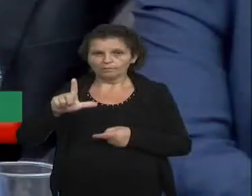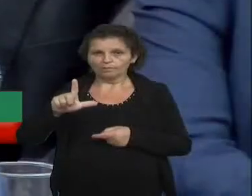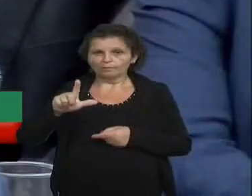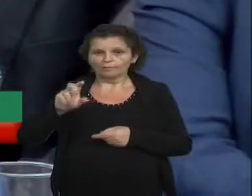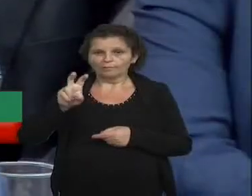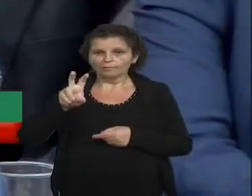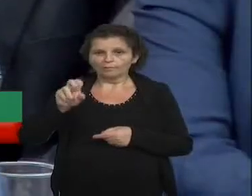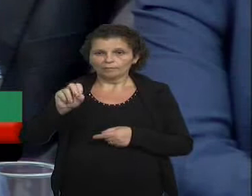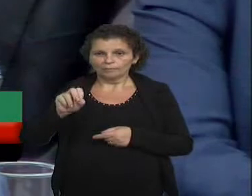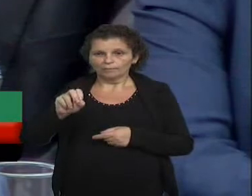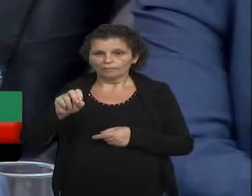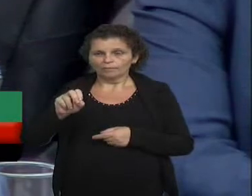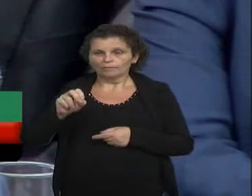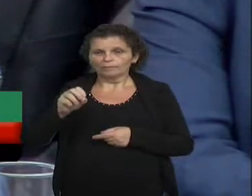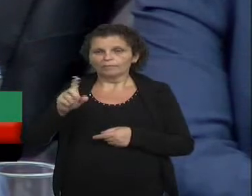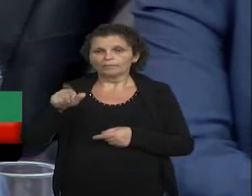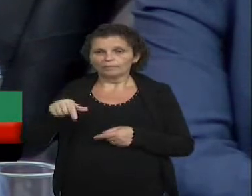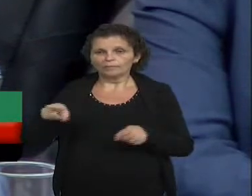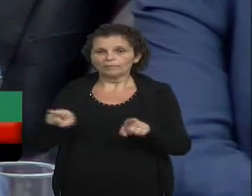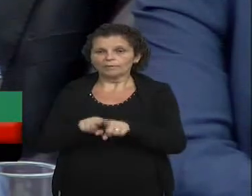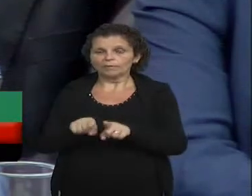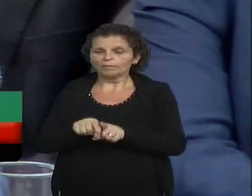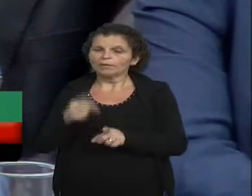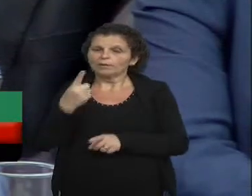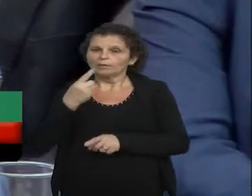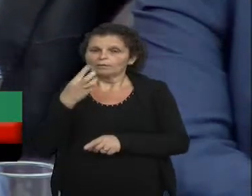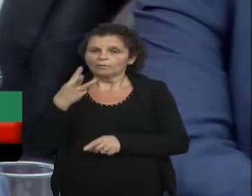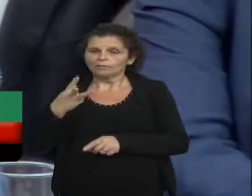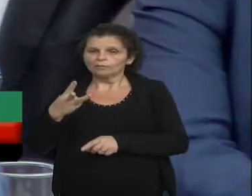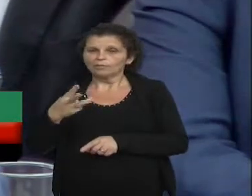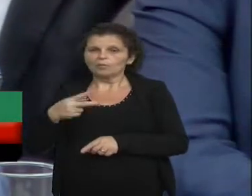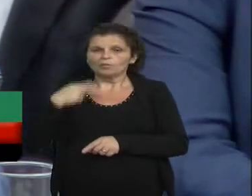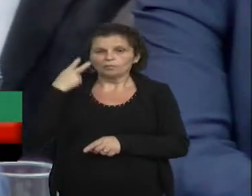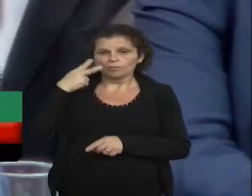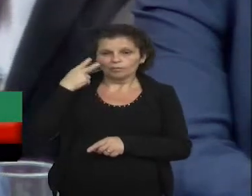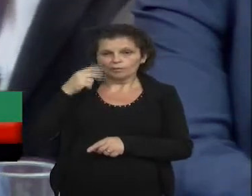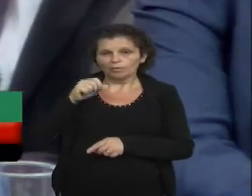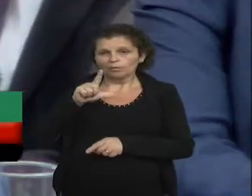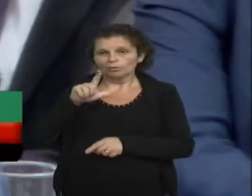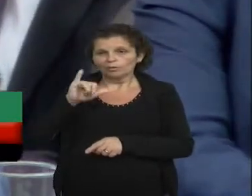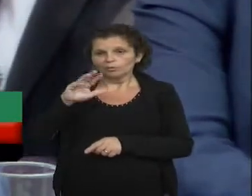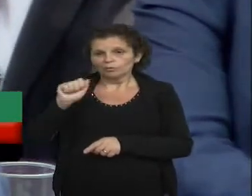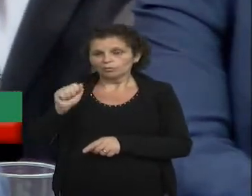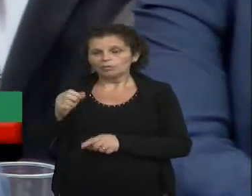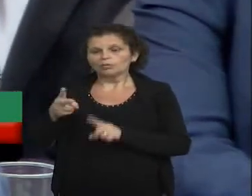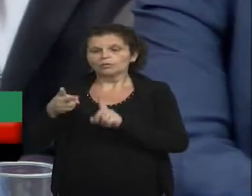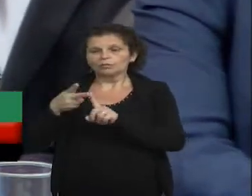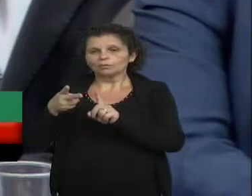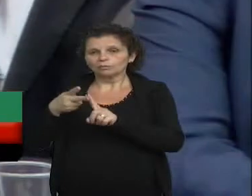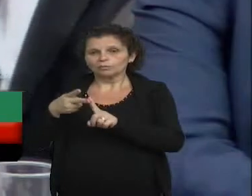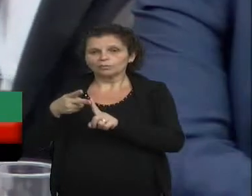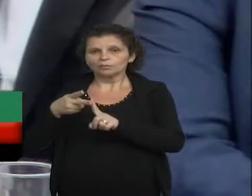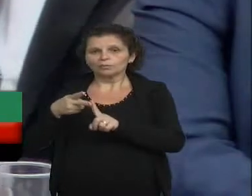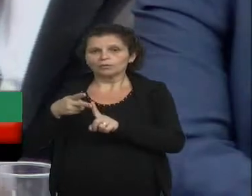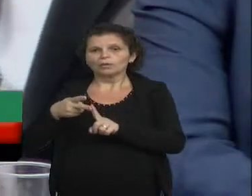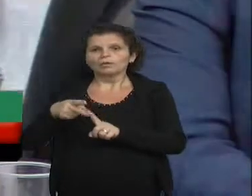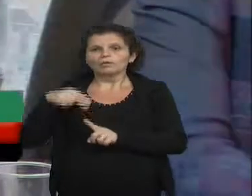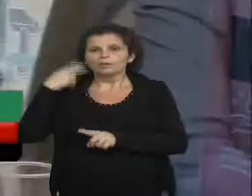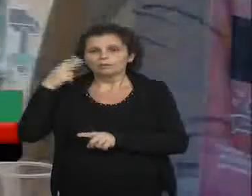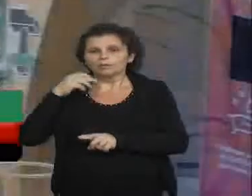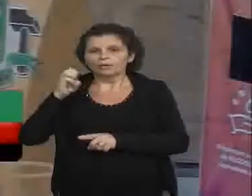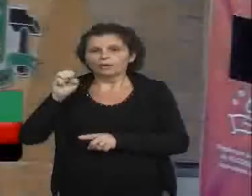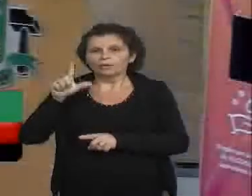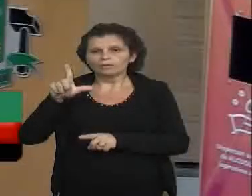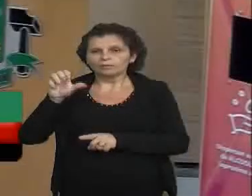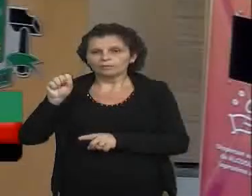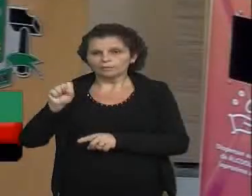PDL 50 e 13 em bloco, um de autoria da vereadora Lúcia da Saúde, o outro de autoria da